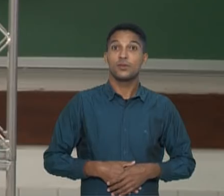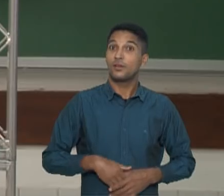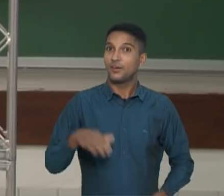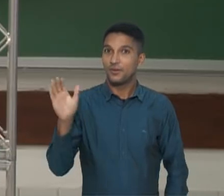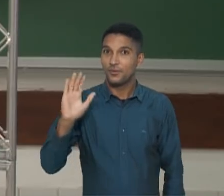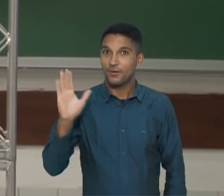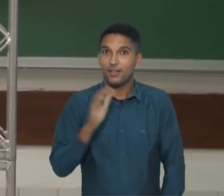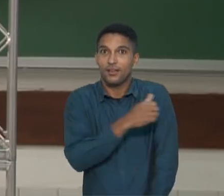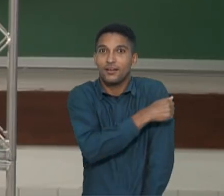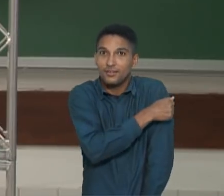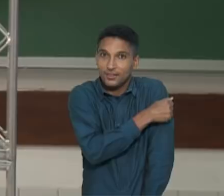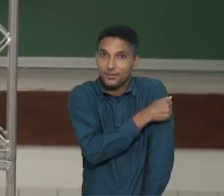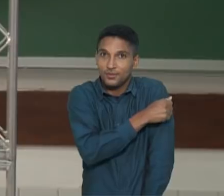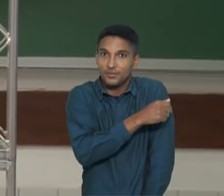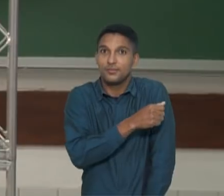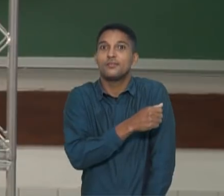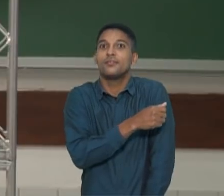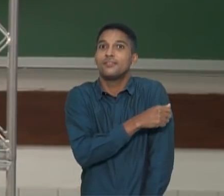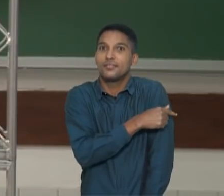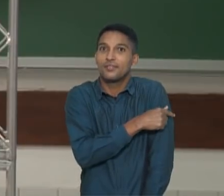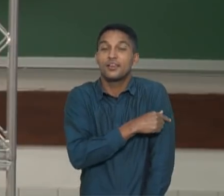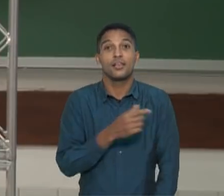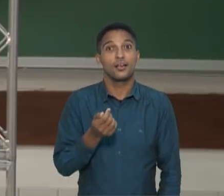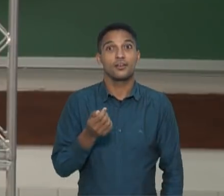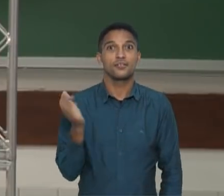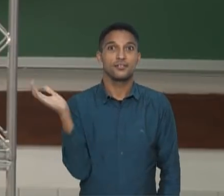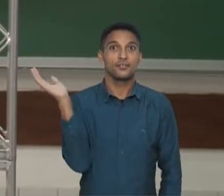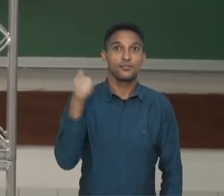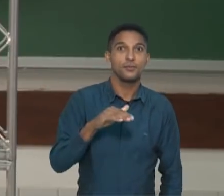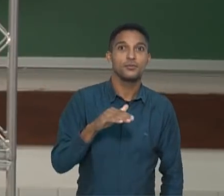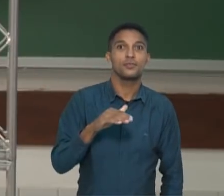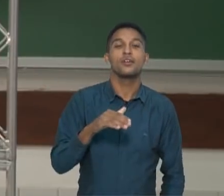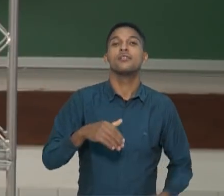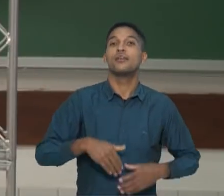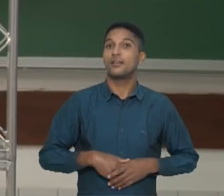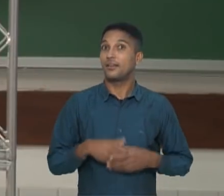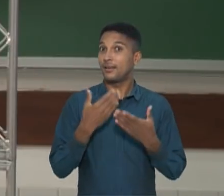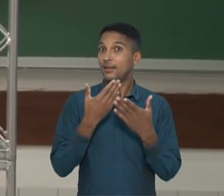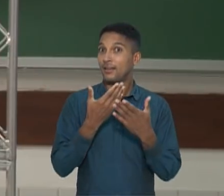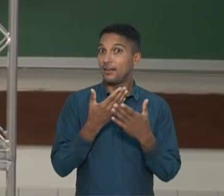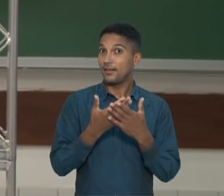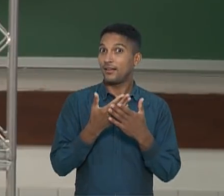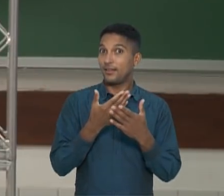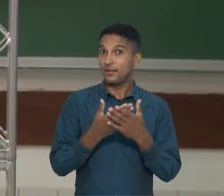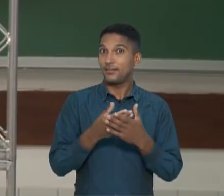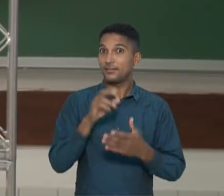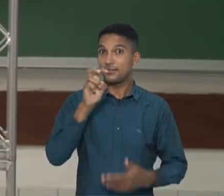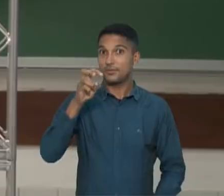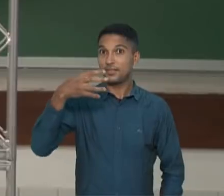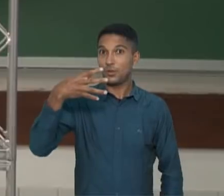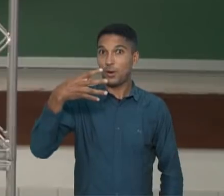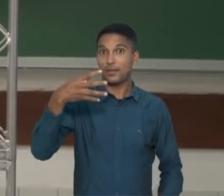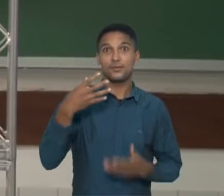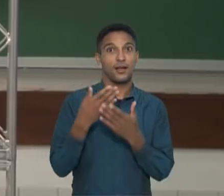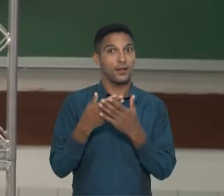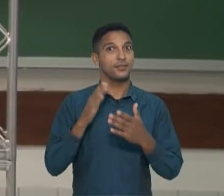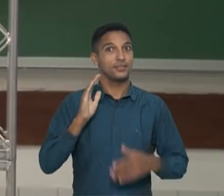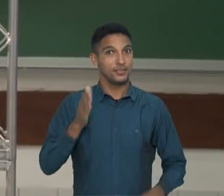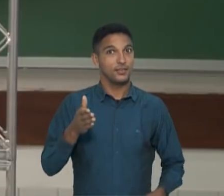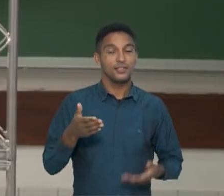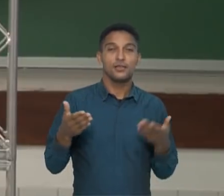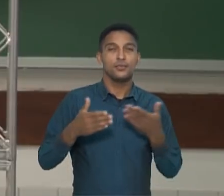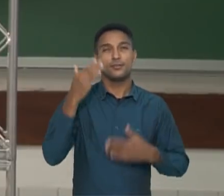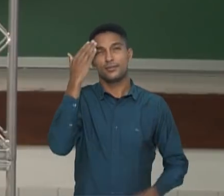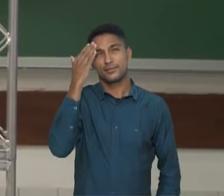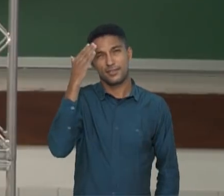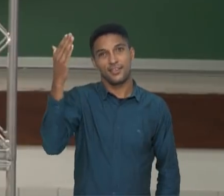Olá, alunos! Vamos agora para a nossa 54ª aula. Agradeço imensamente a participação de todos vocês, espero